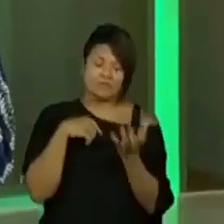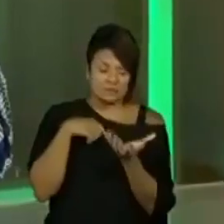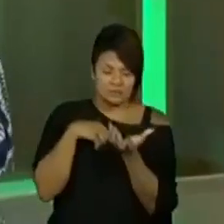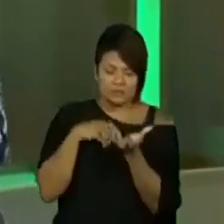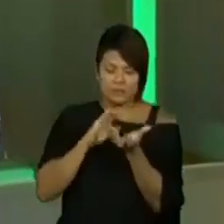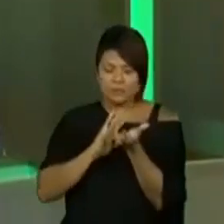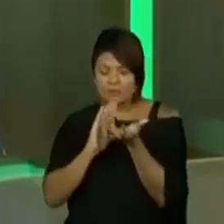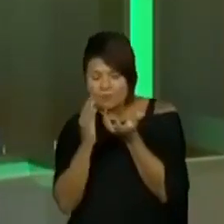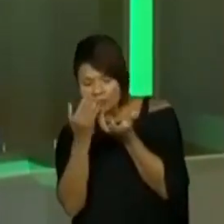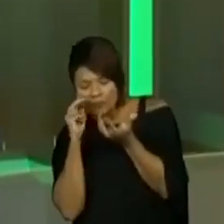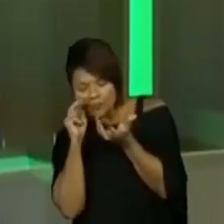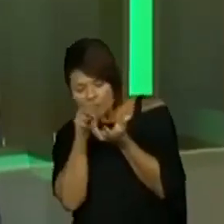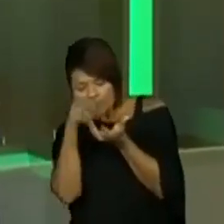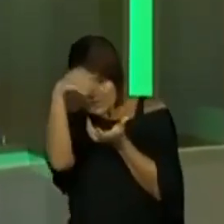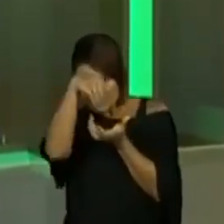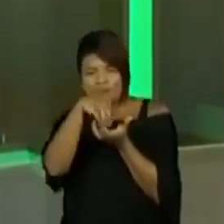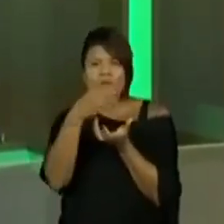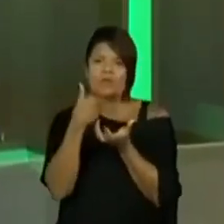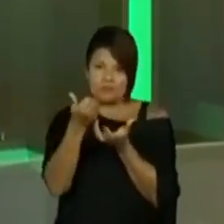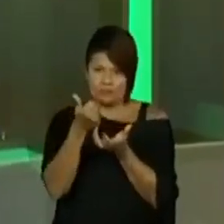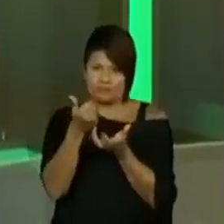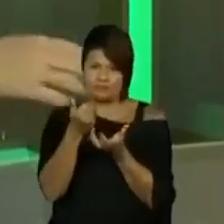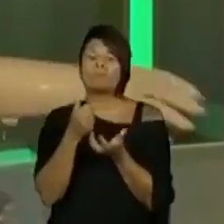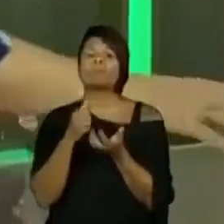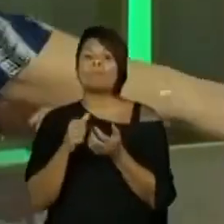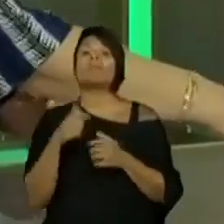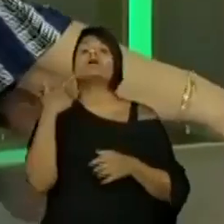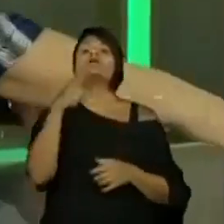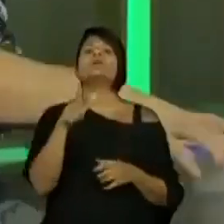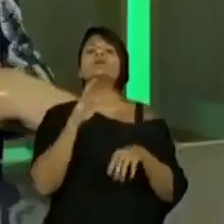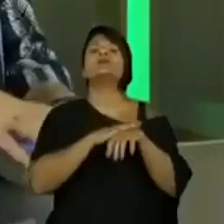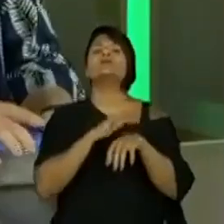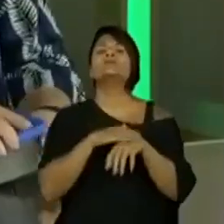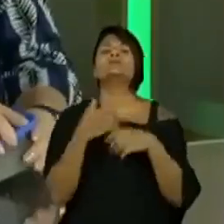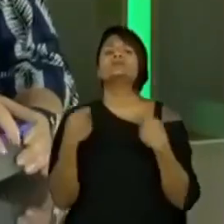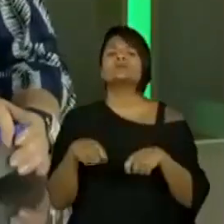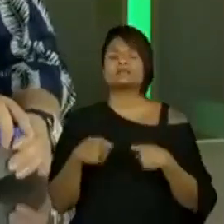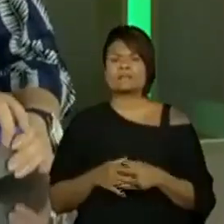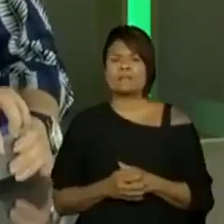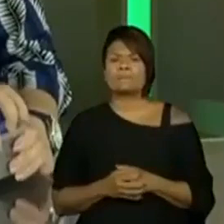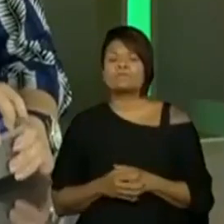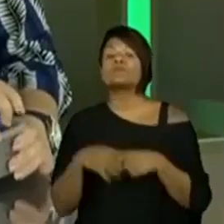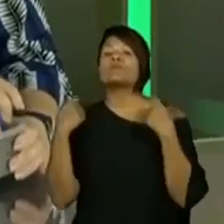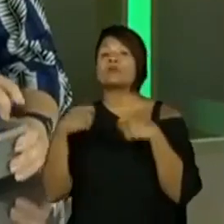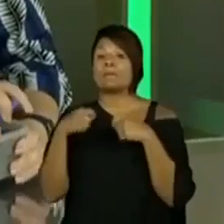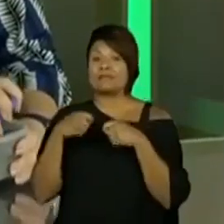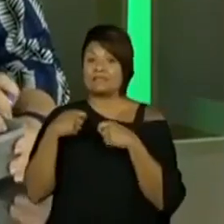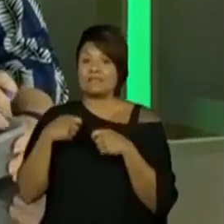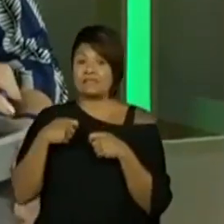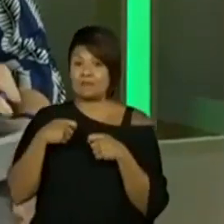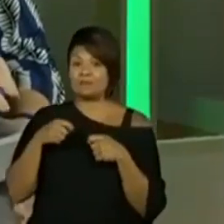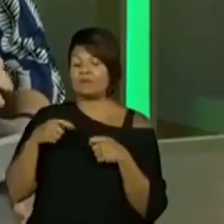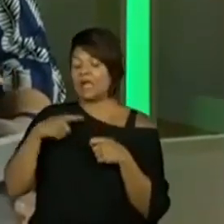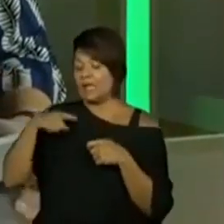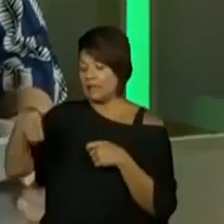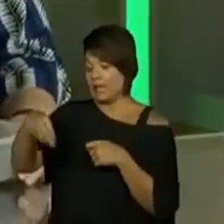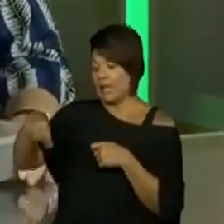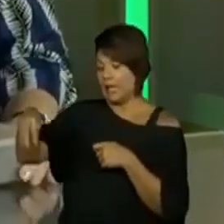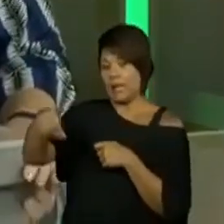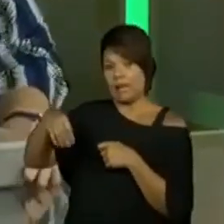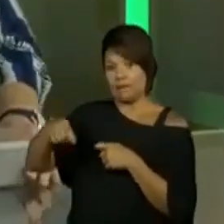assim é melhor. O que mais que você vai precisar? Você vai precisar de um pouquinho de terra de